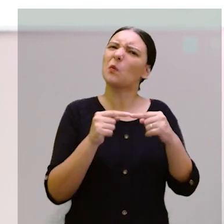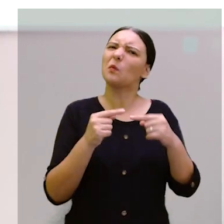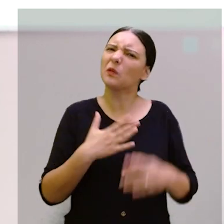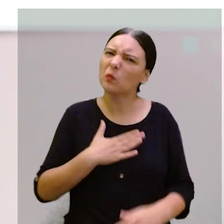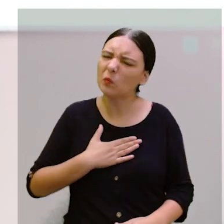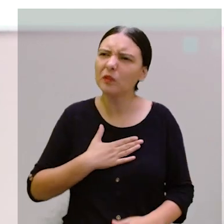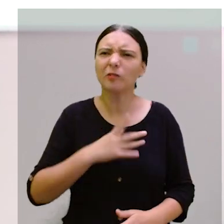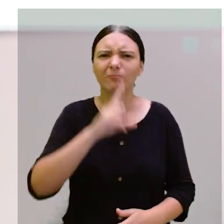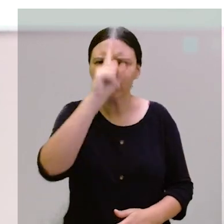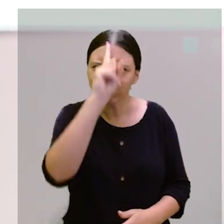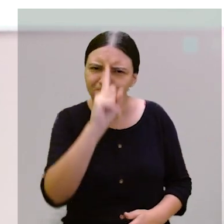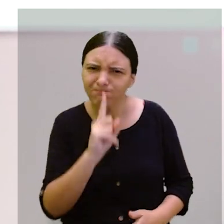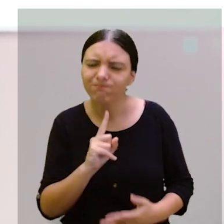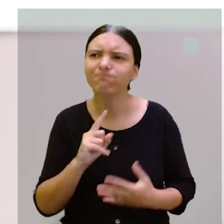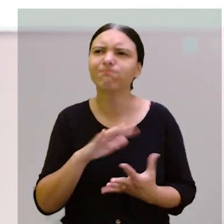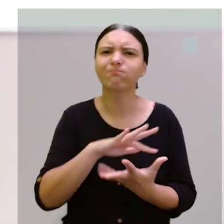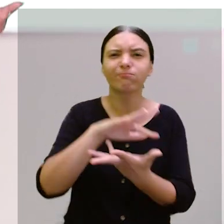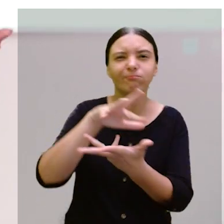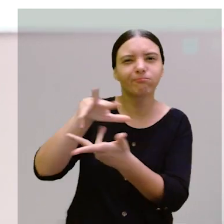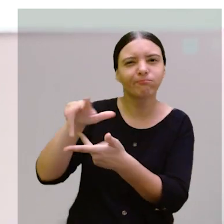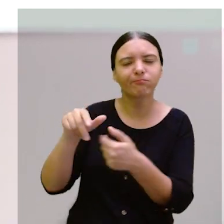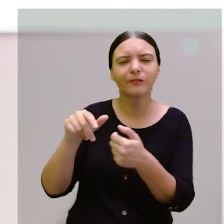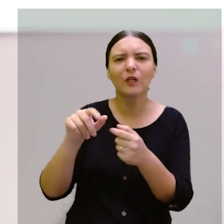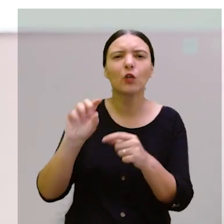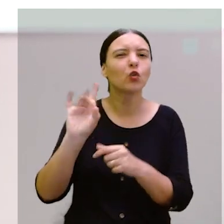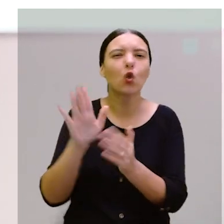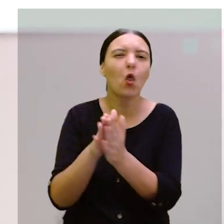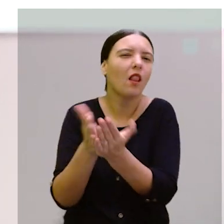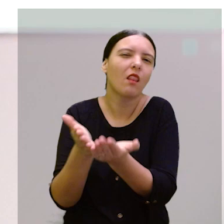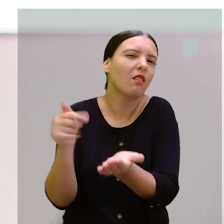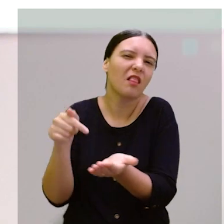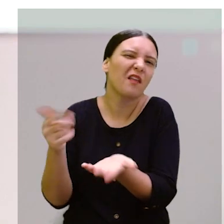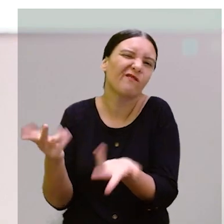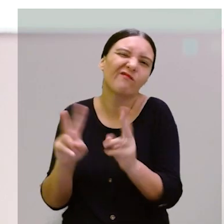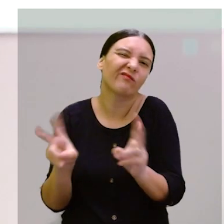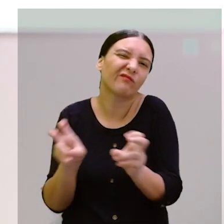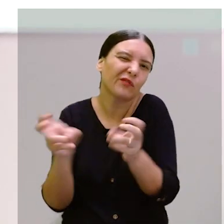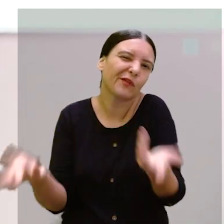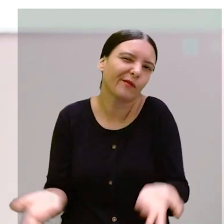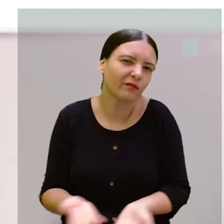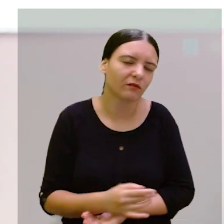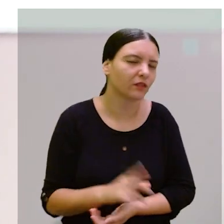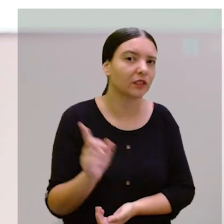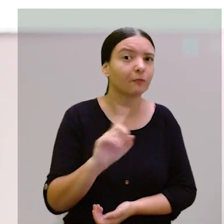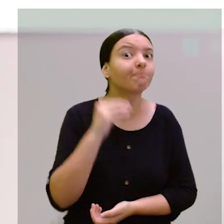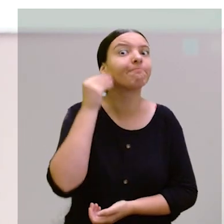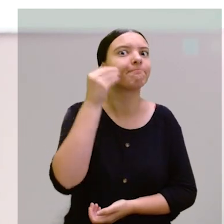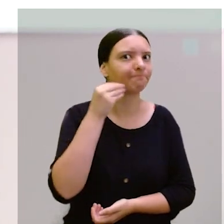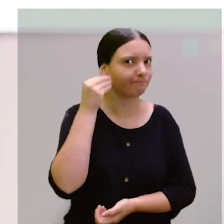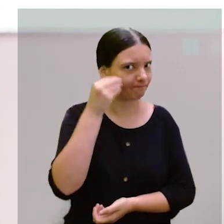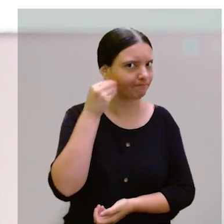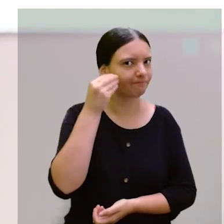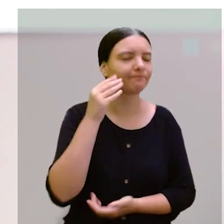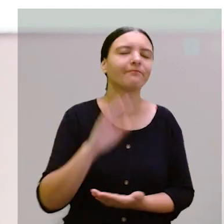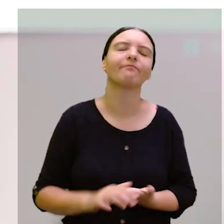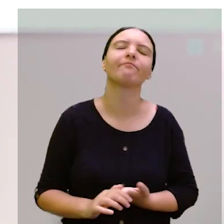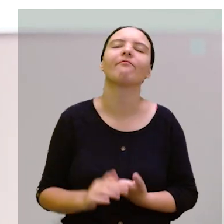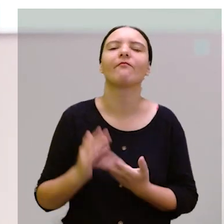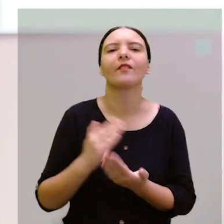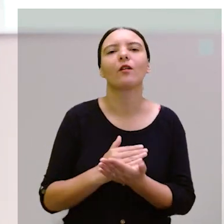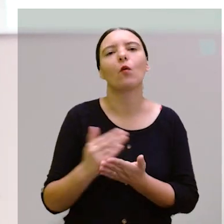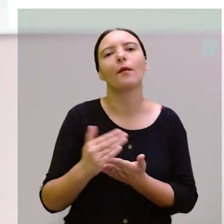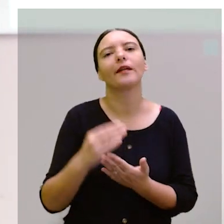mundo. É muito mais do que um livro, né? Que um tema. É uma experiência. É assim que começa